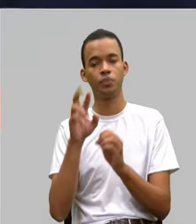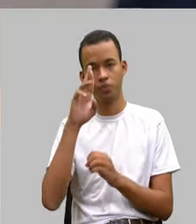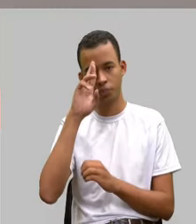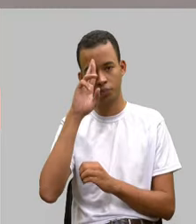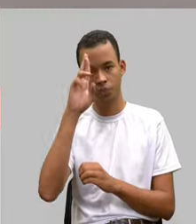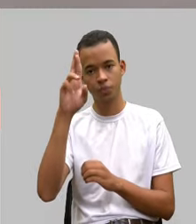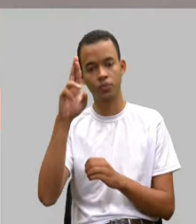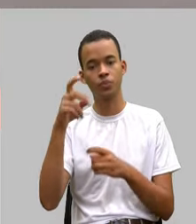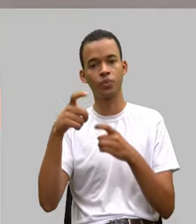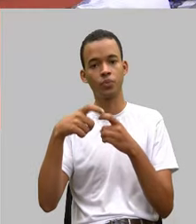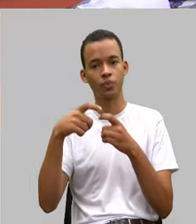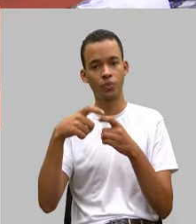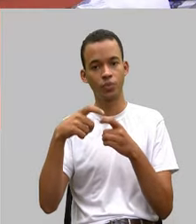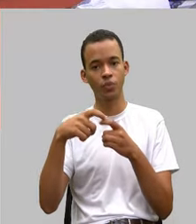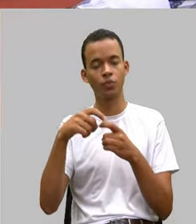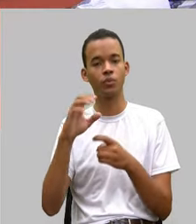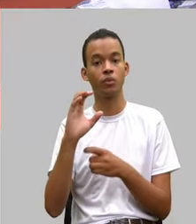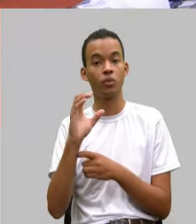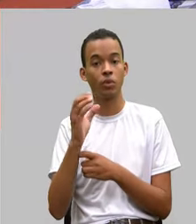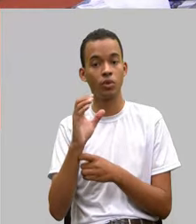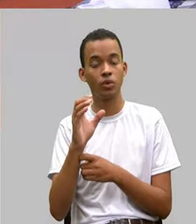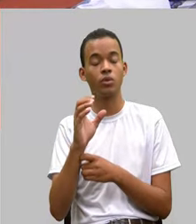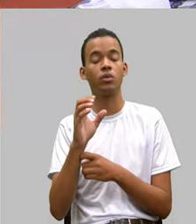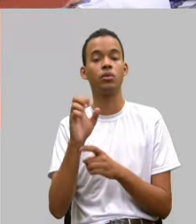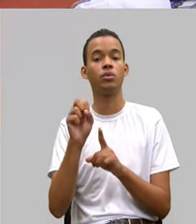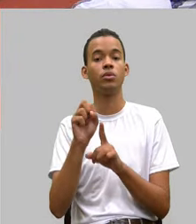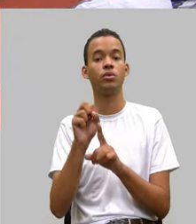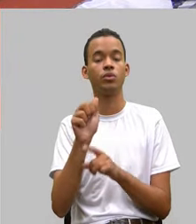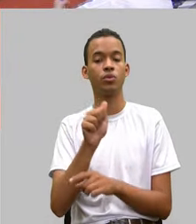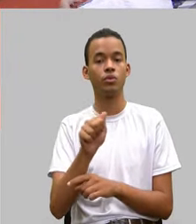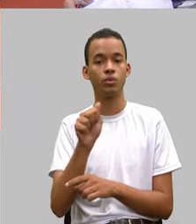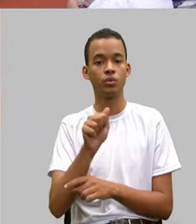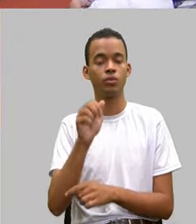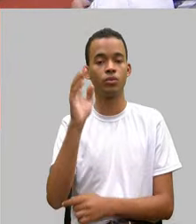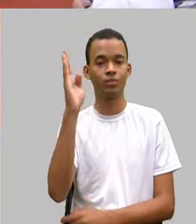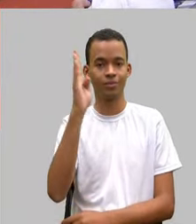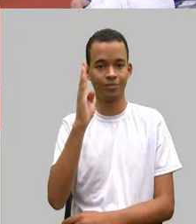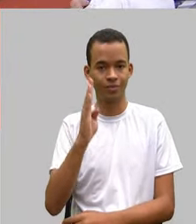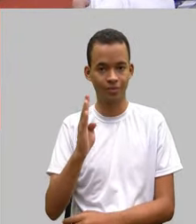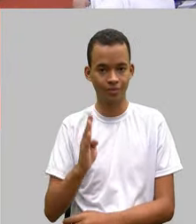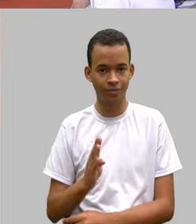Associação Brasileira de pacientes de cannabis medicinal amam